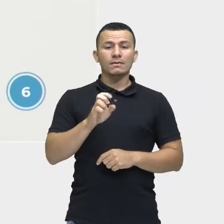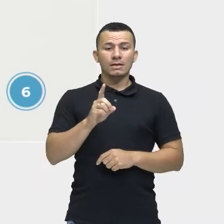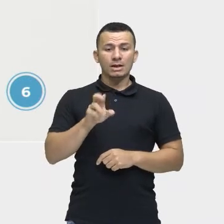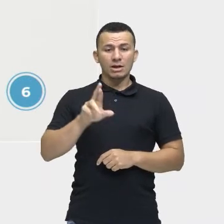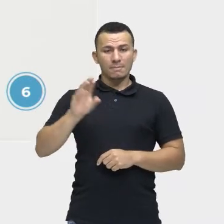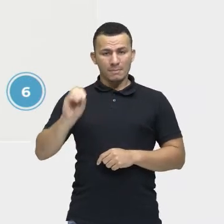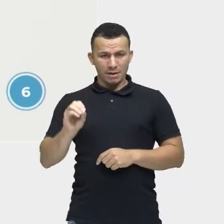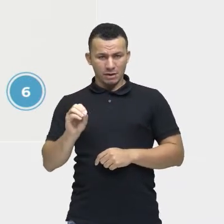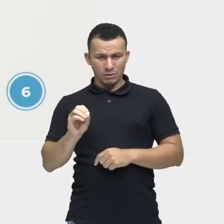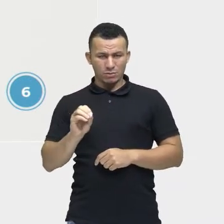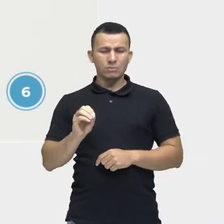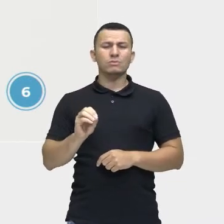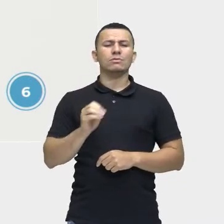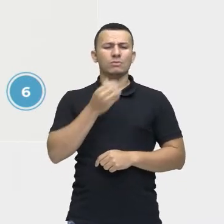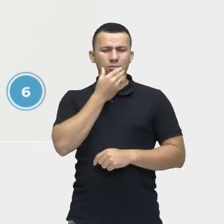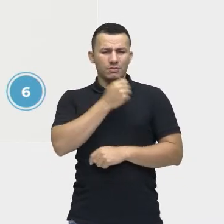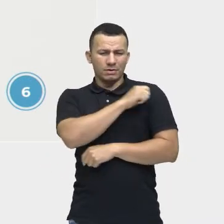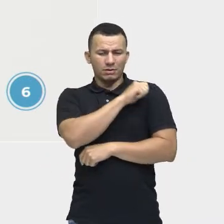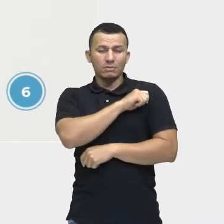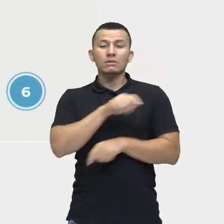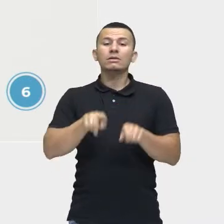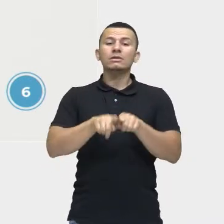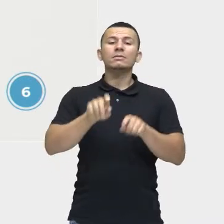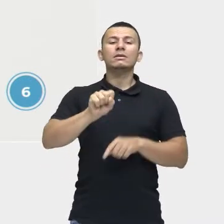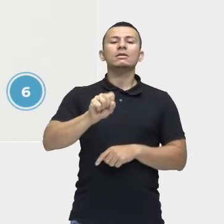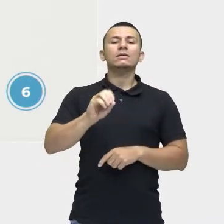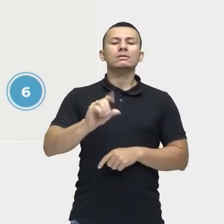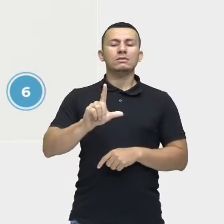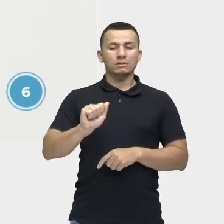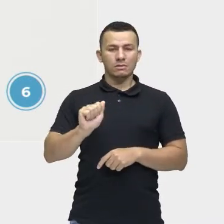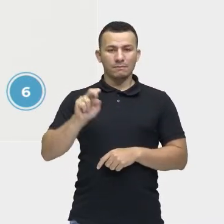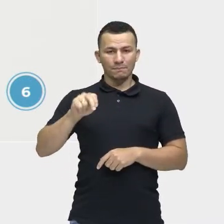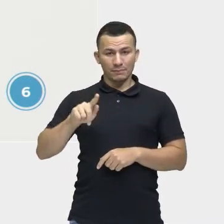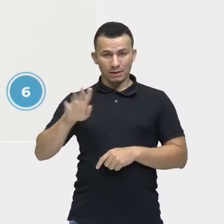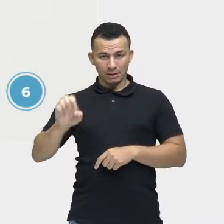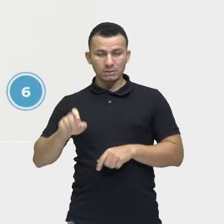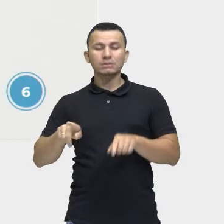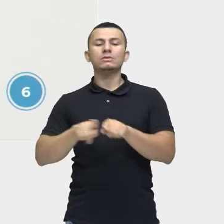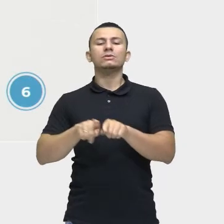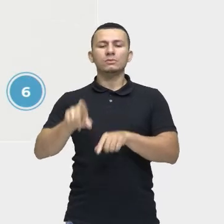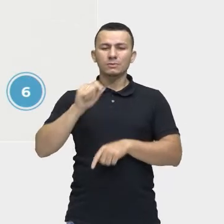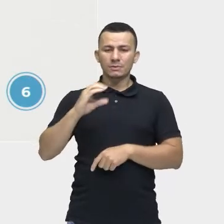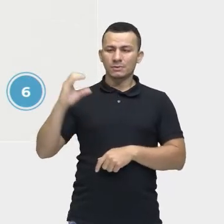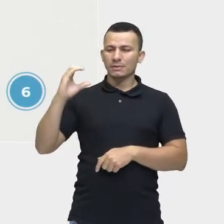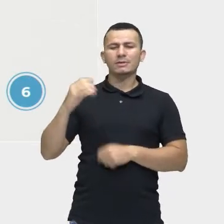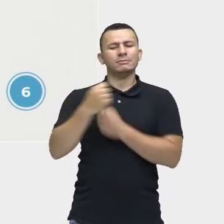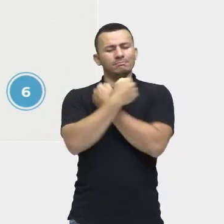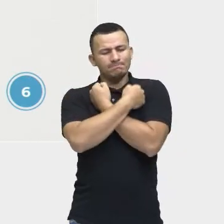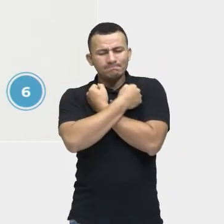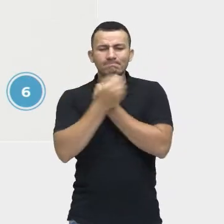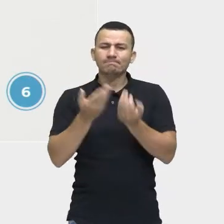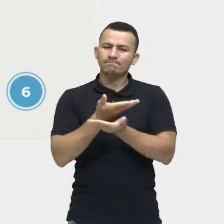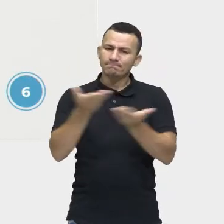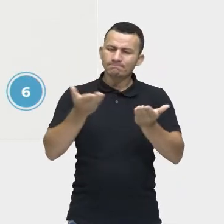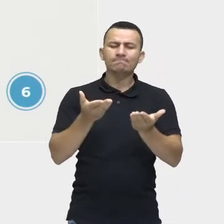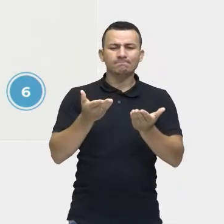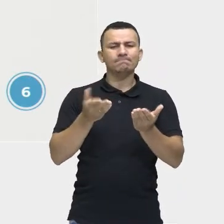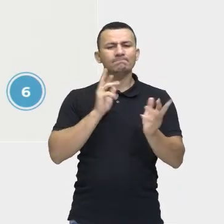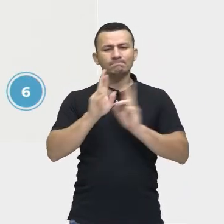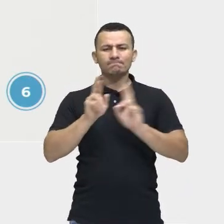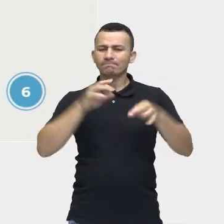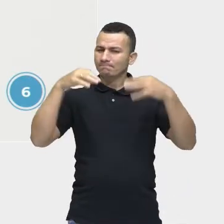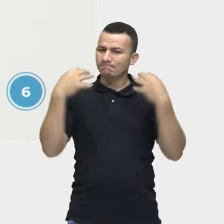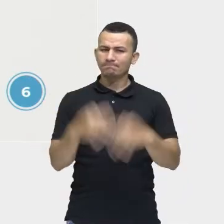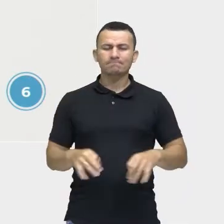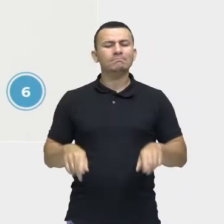a Solange assinalaram a letra C. Parabéns para vocês. Um abraço em nome desses 2 alunos para todos os